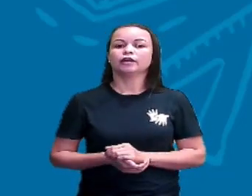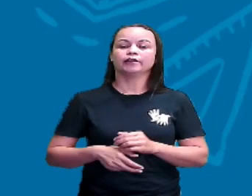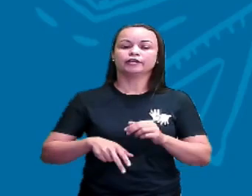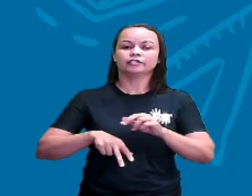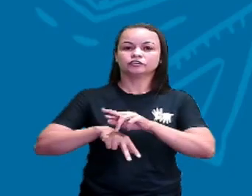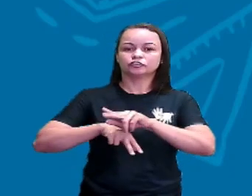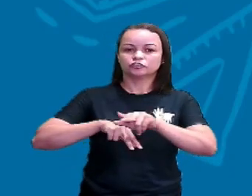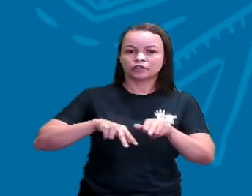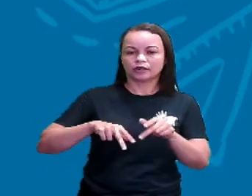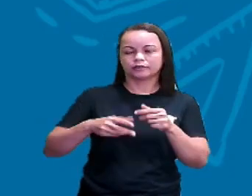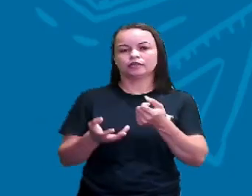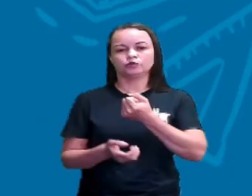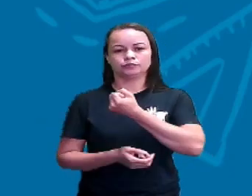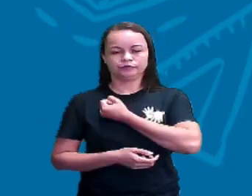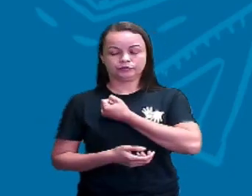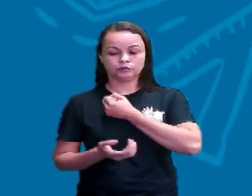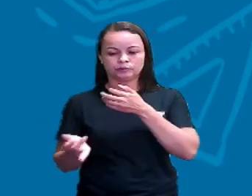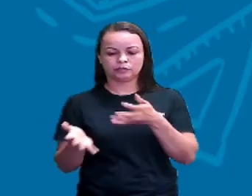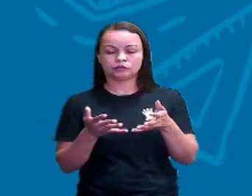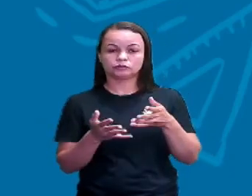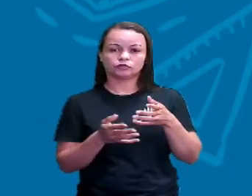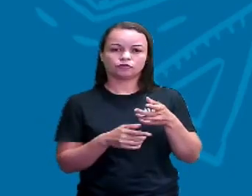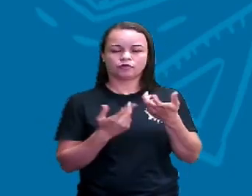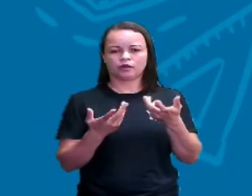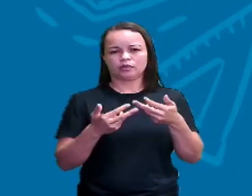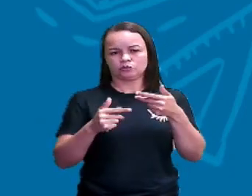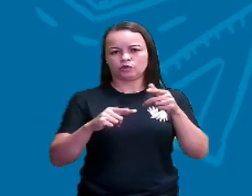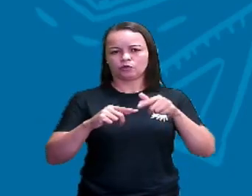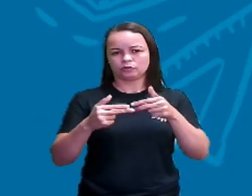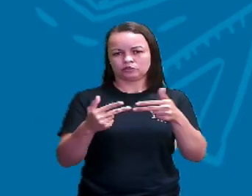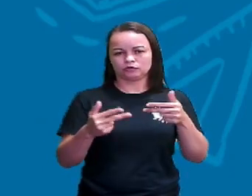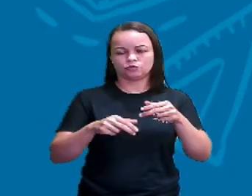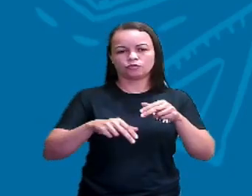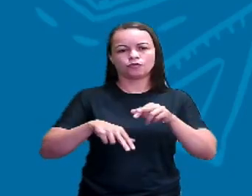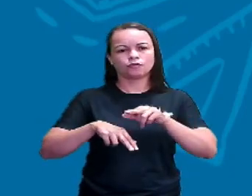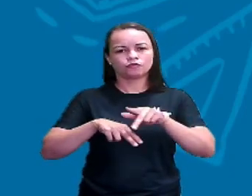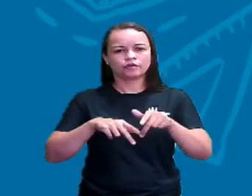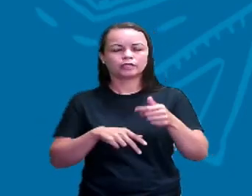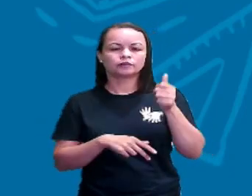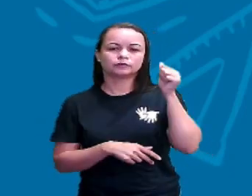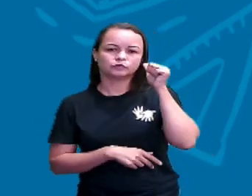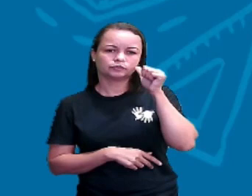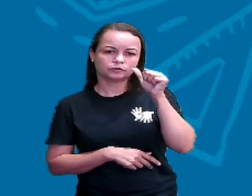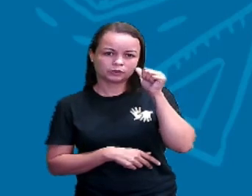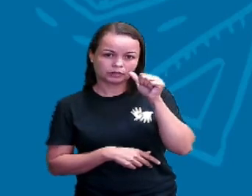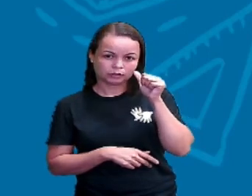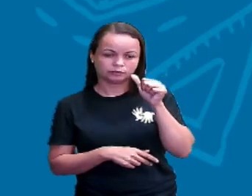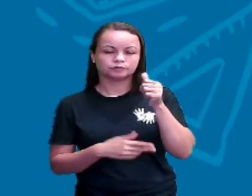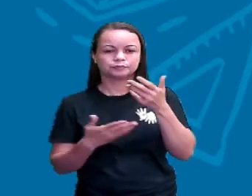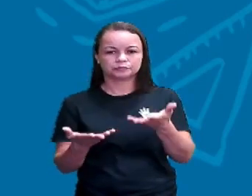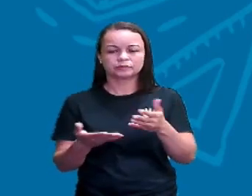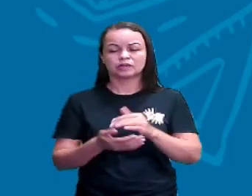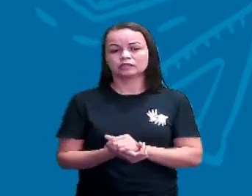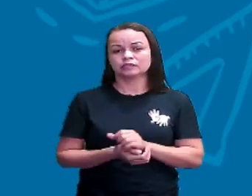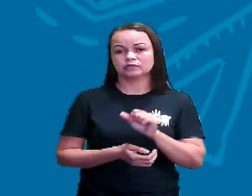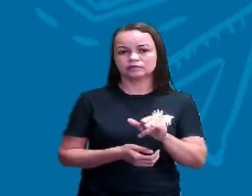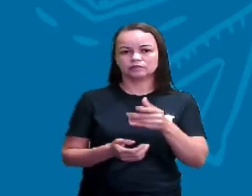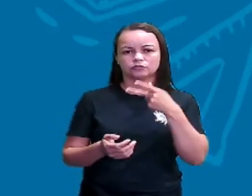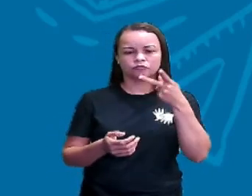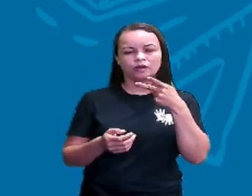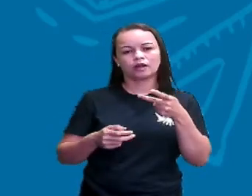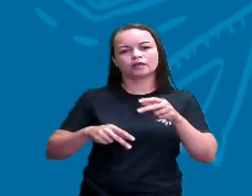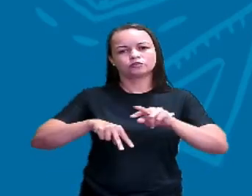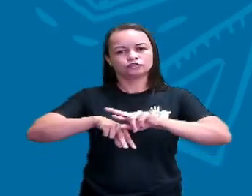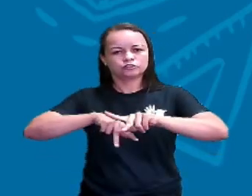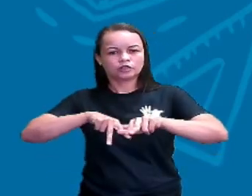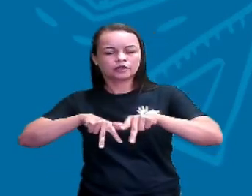o gênero e tem o número. Se eu estou falando de uma coisa no feminino, eu vou usar o pronome pessoal no feminino. Se eu estou falando no